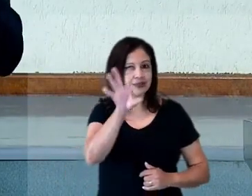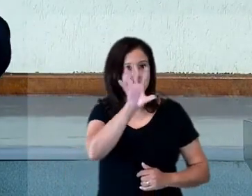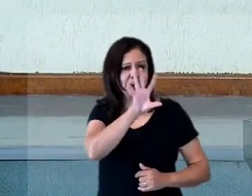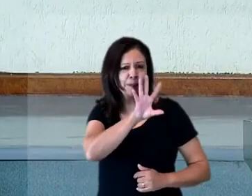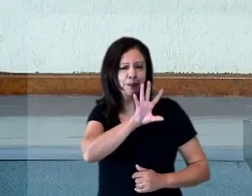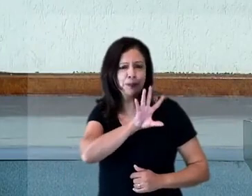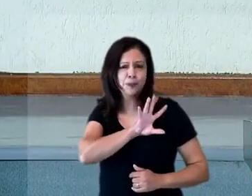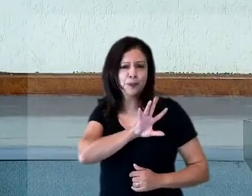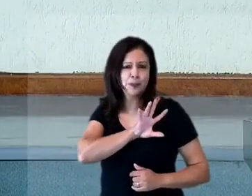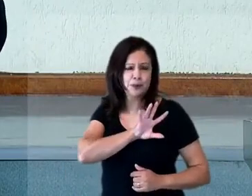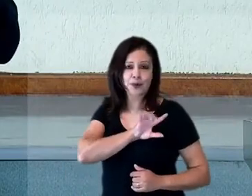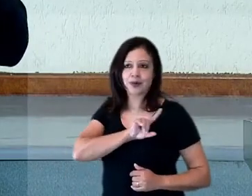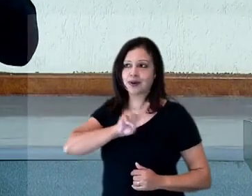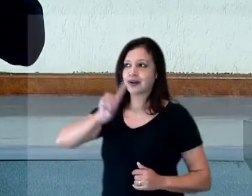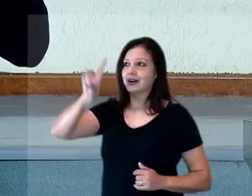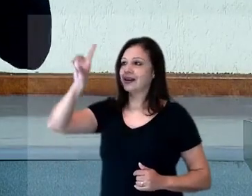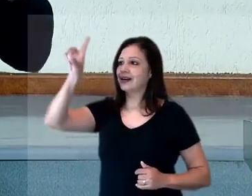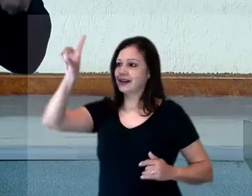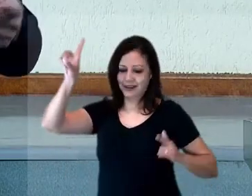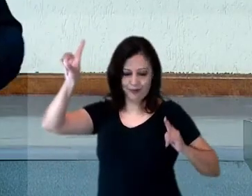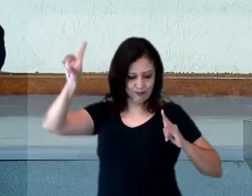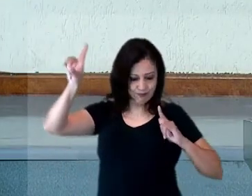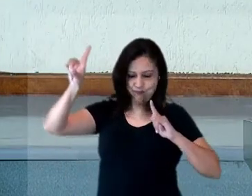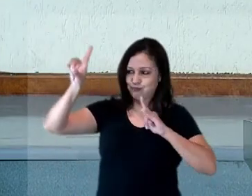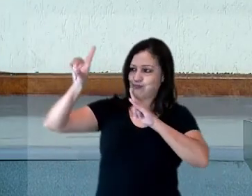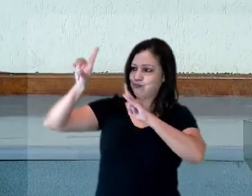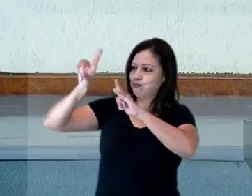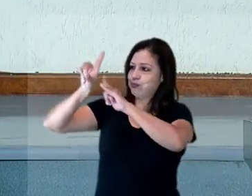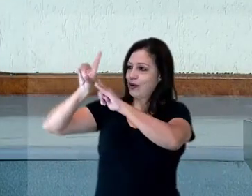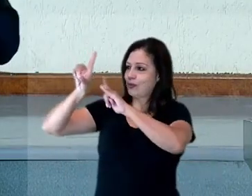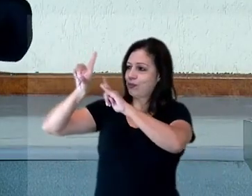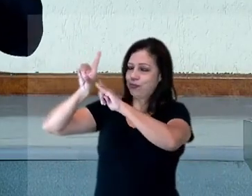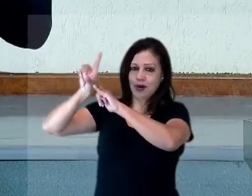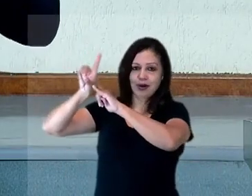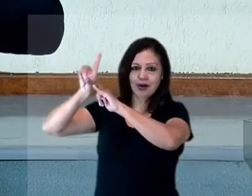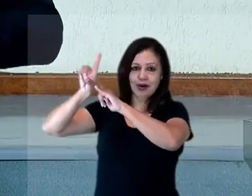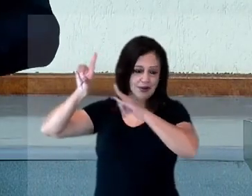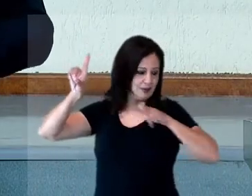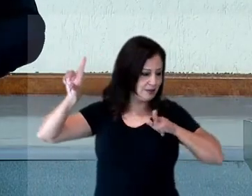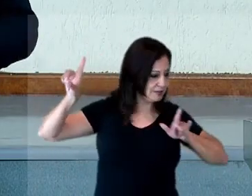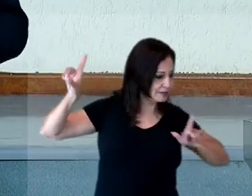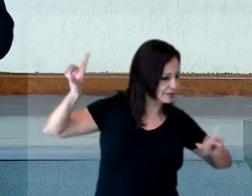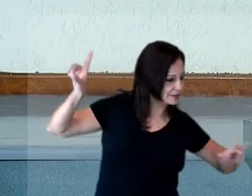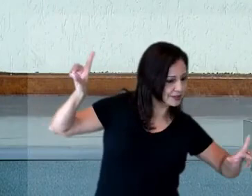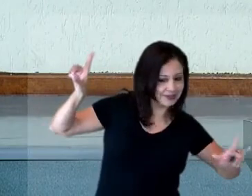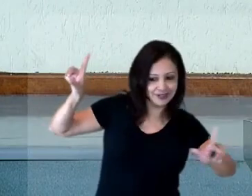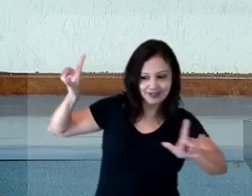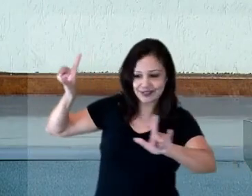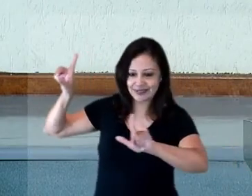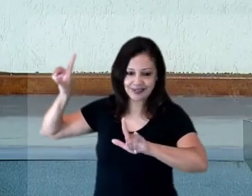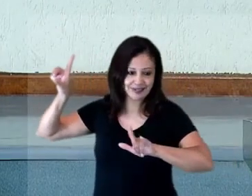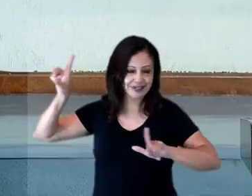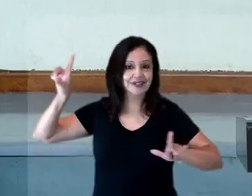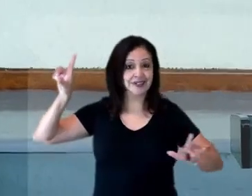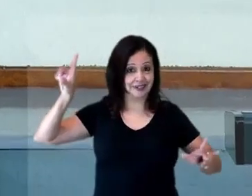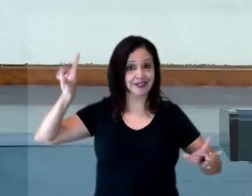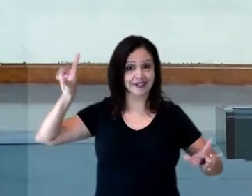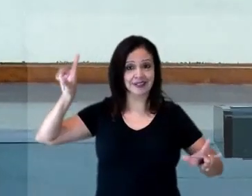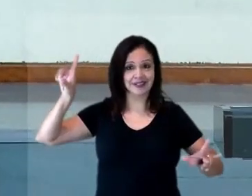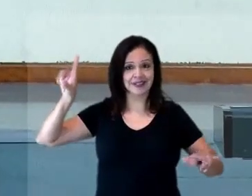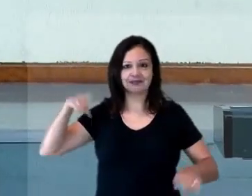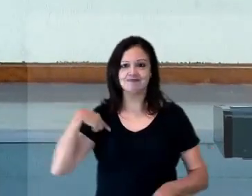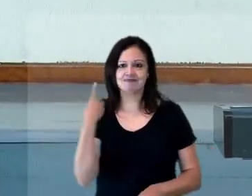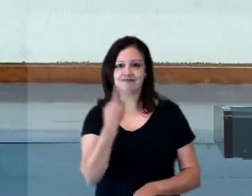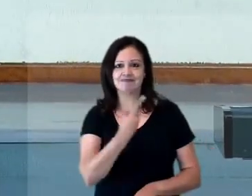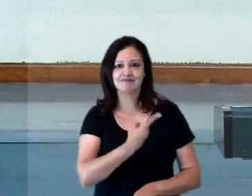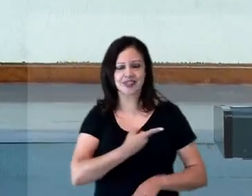Senhor Jesus e o amor para com as pessoas. Se alegre por este amor, se dedique